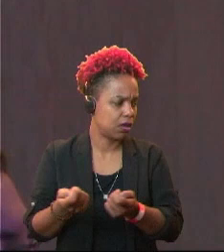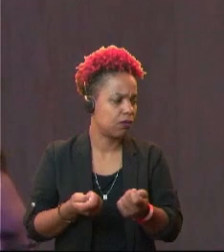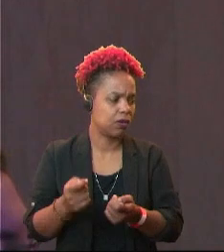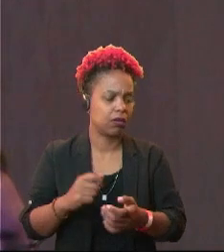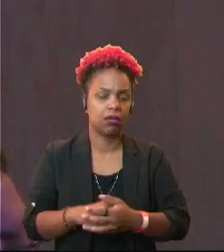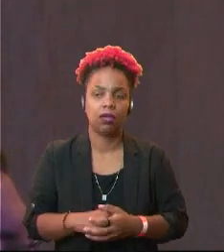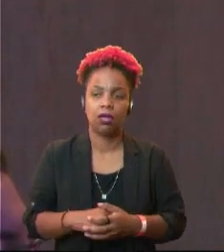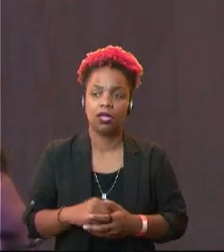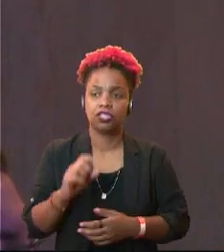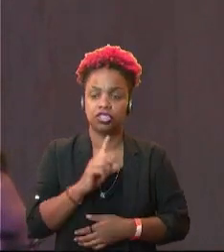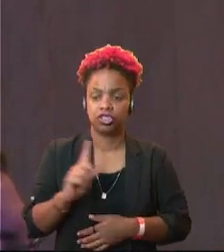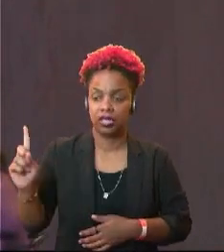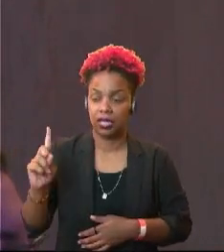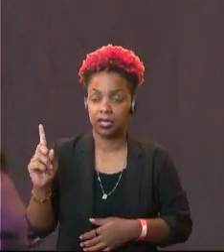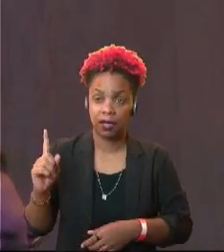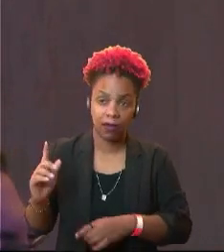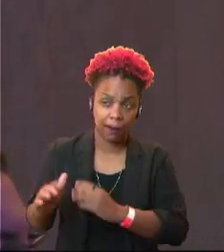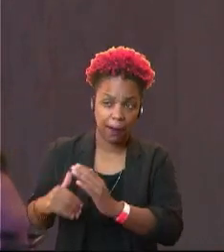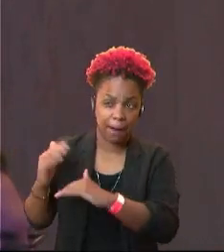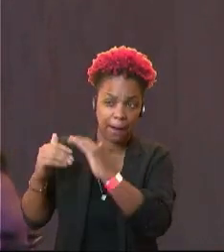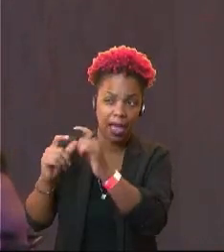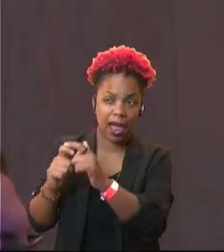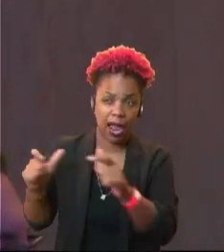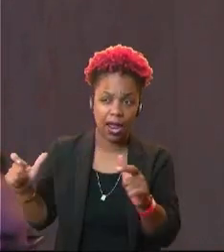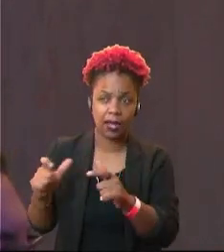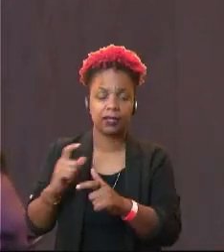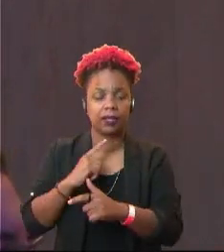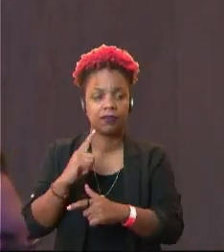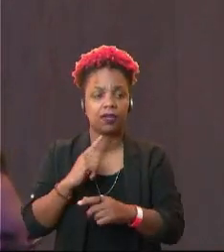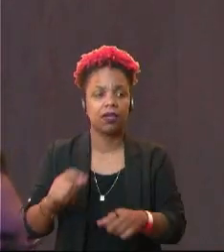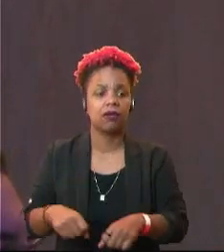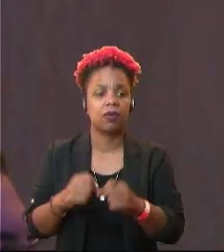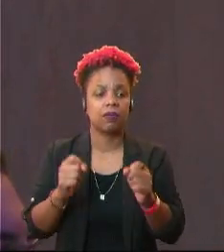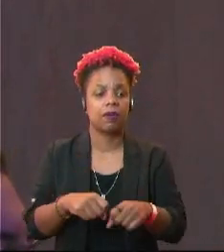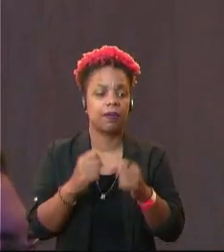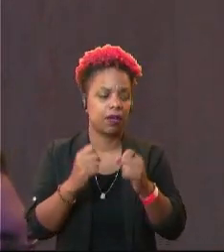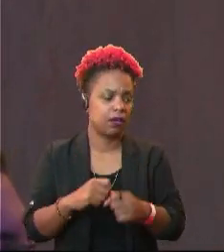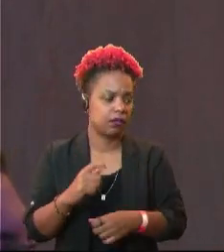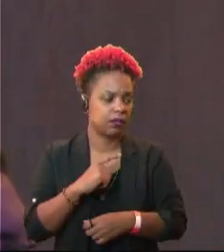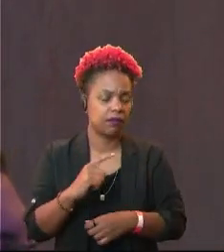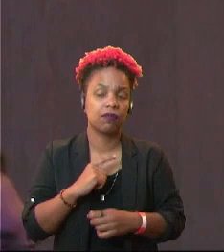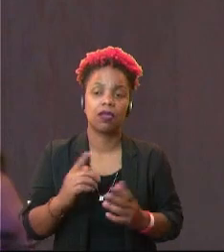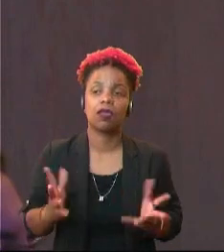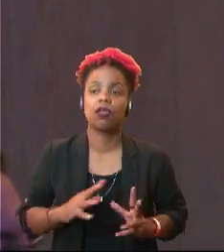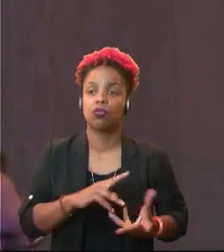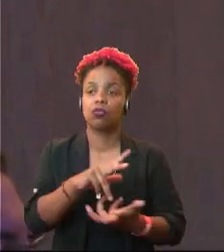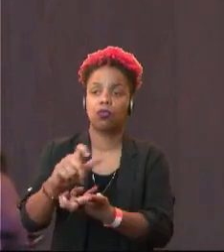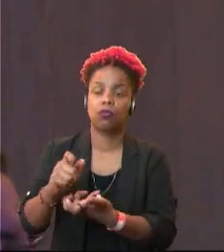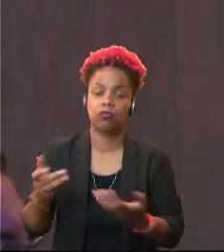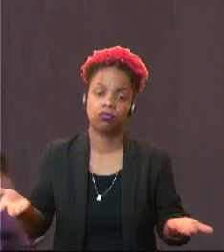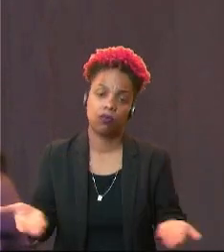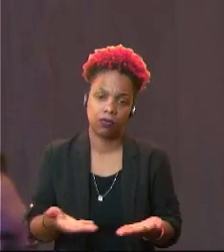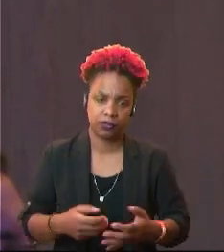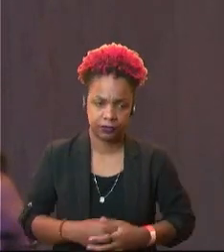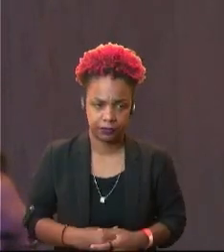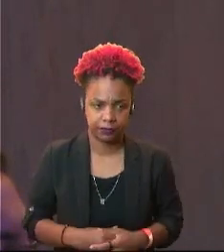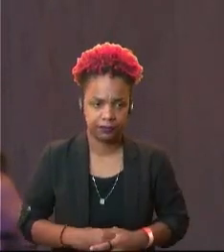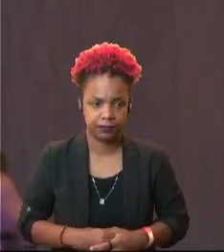da extrema-direita no mundo e do processo de destruição de organismos multilaterais e da nossa ordem global vigente.